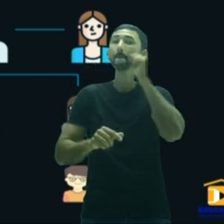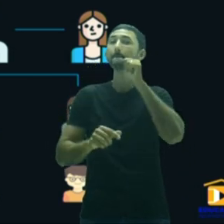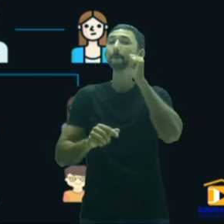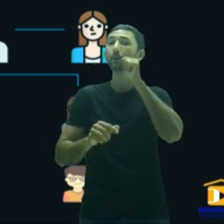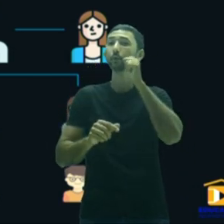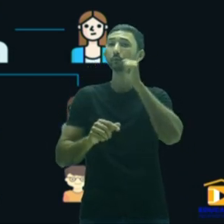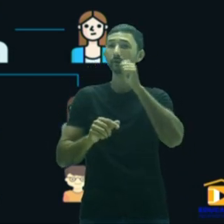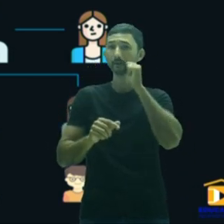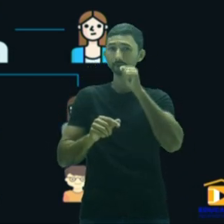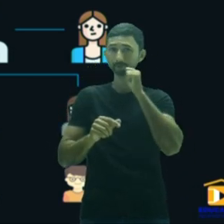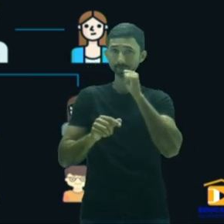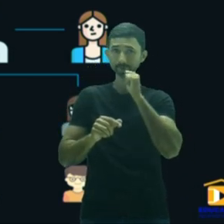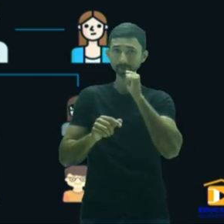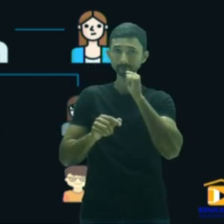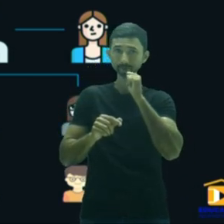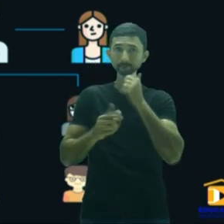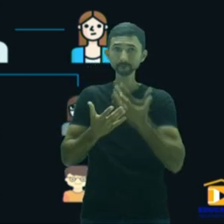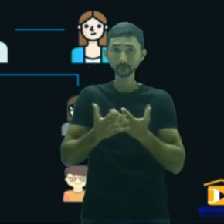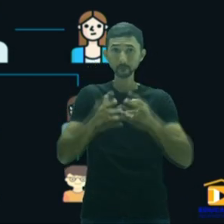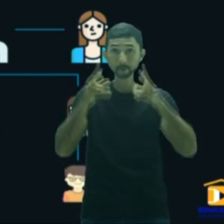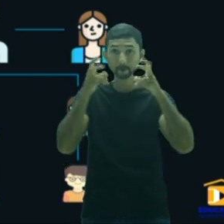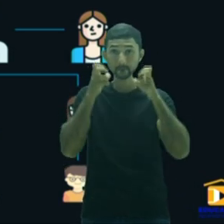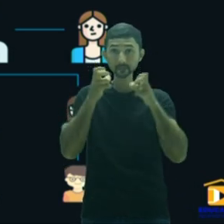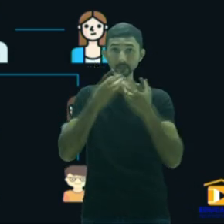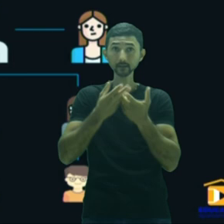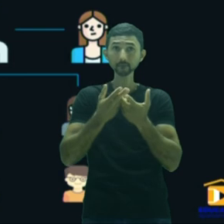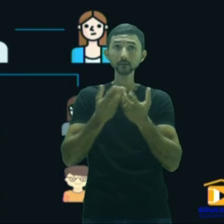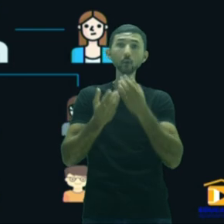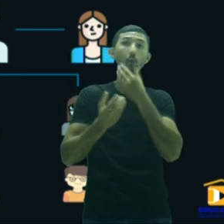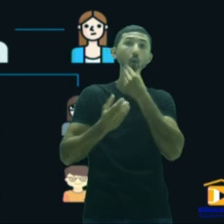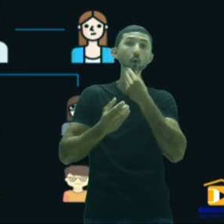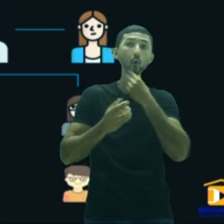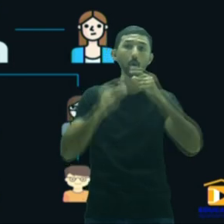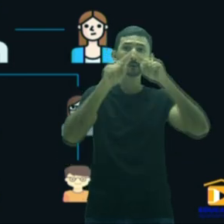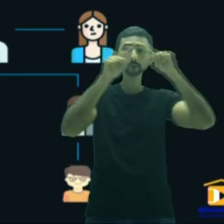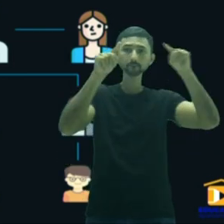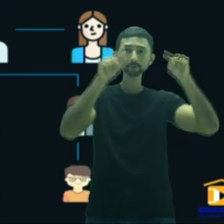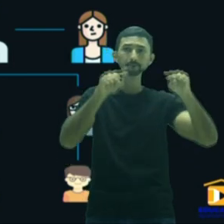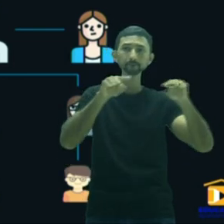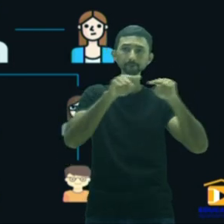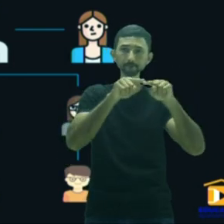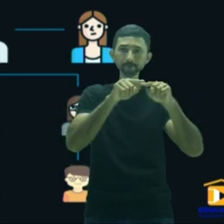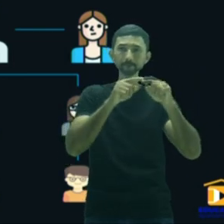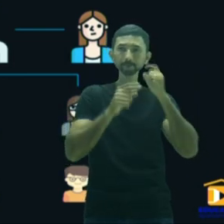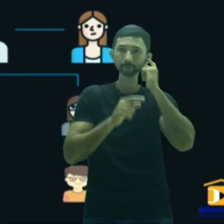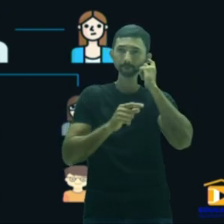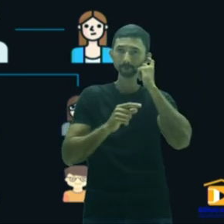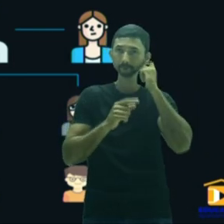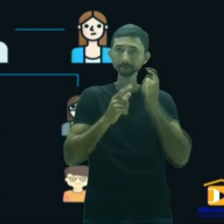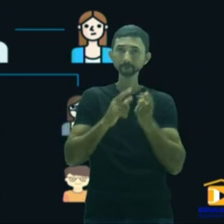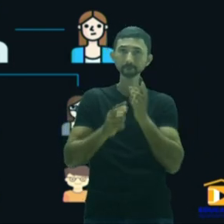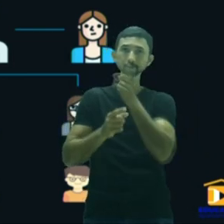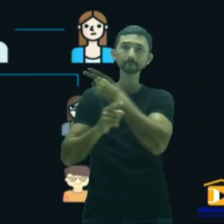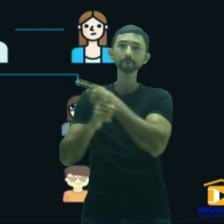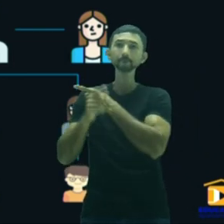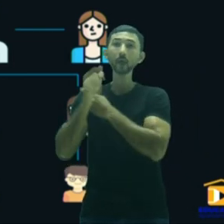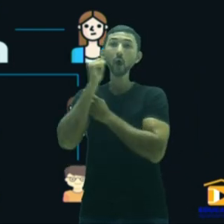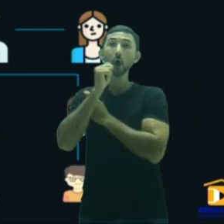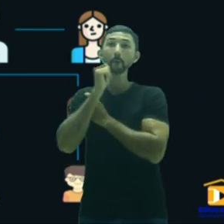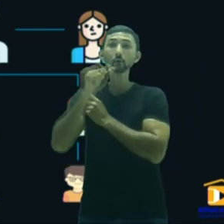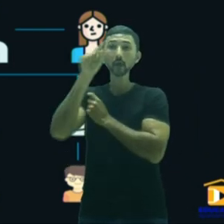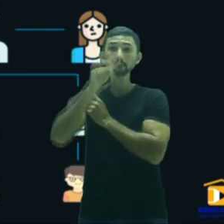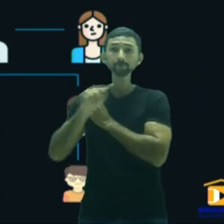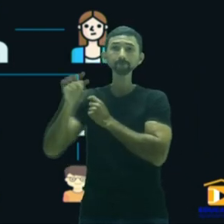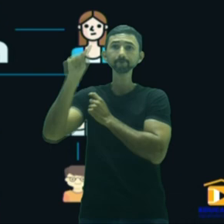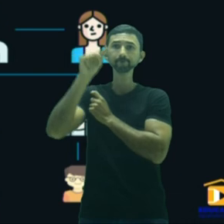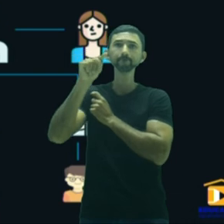do sexo feminino. Então você está vendo aqui o João, que é um quadrado, tá? E a Cristina, que é uma bolinha, né?